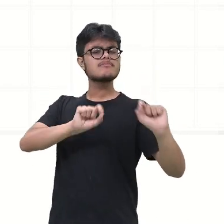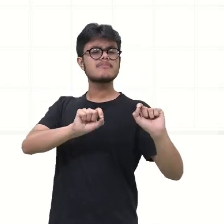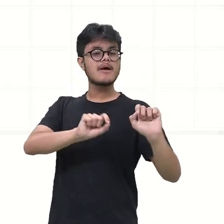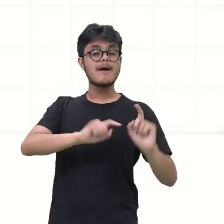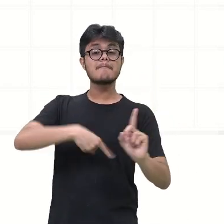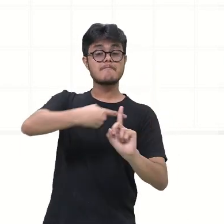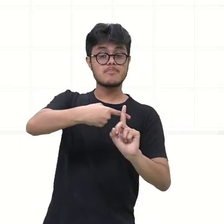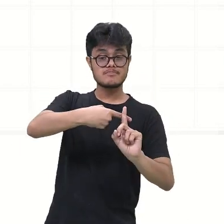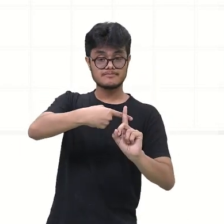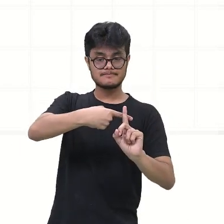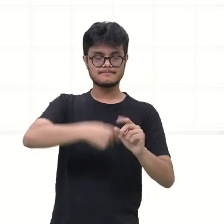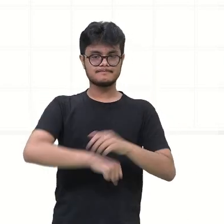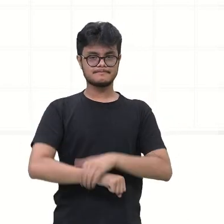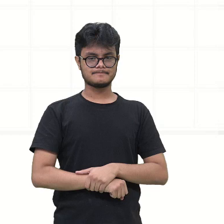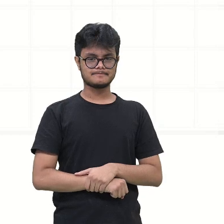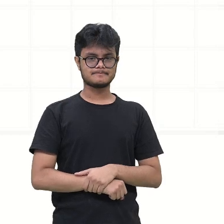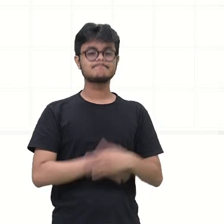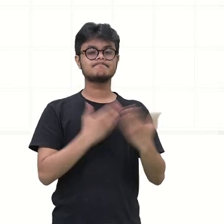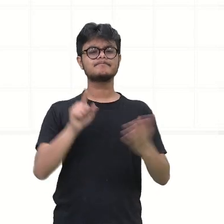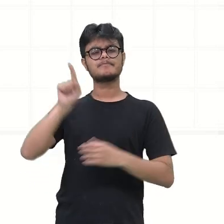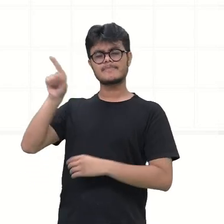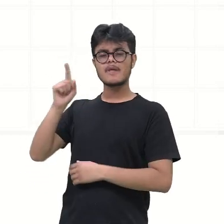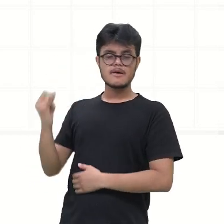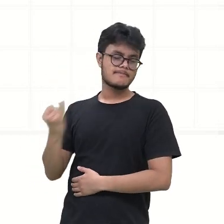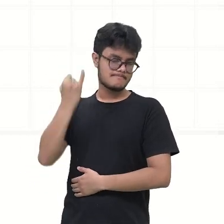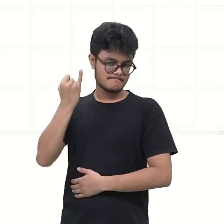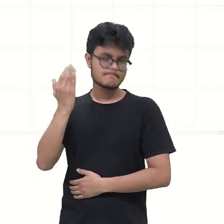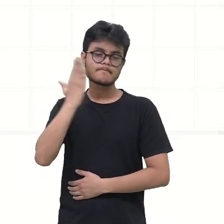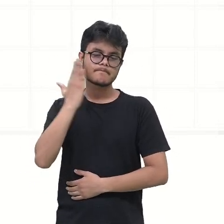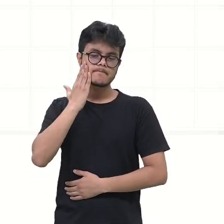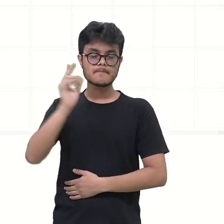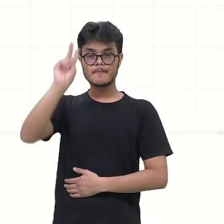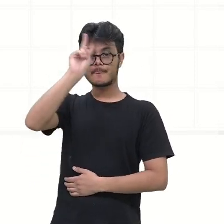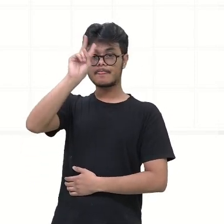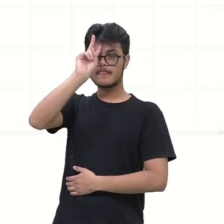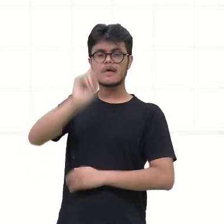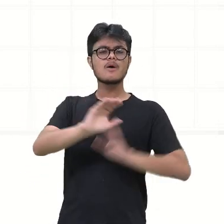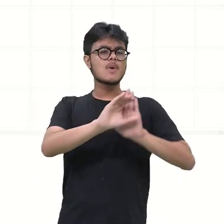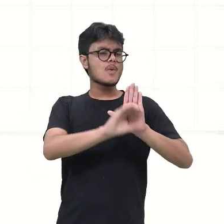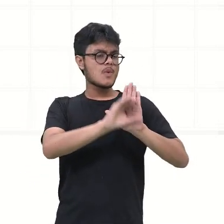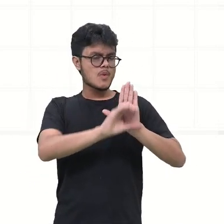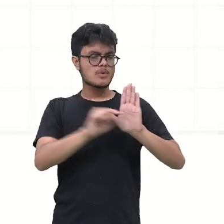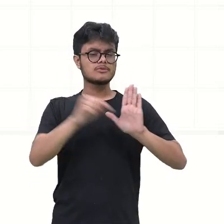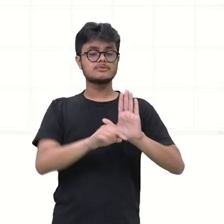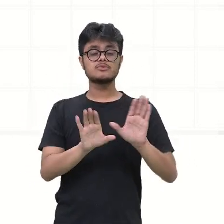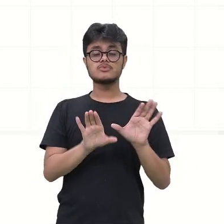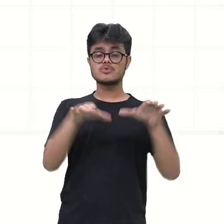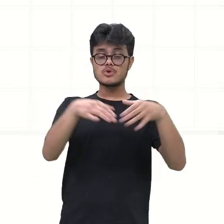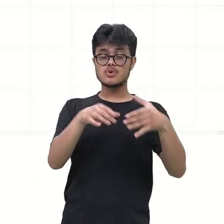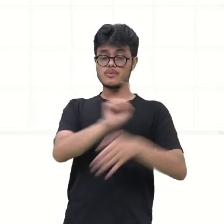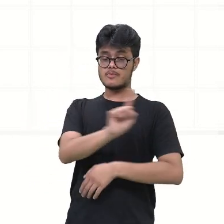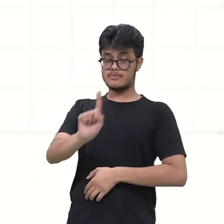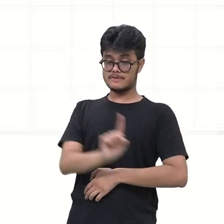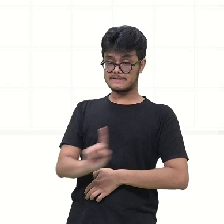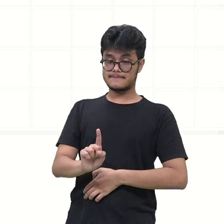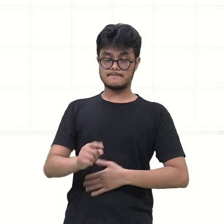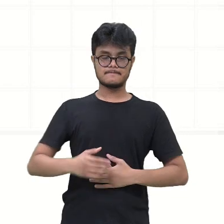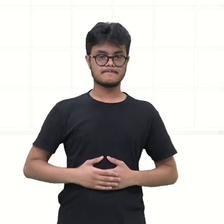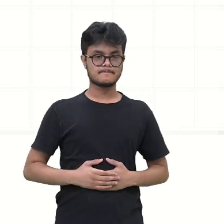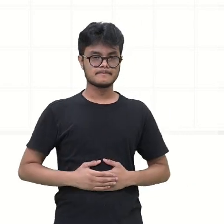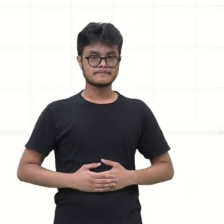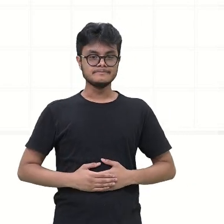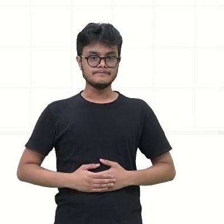Então, aqui é uma boa ideia para a gente recordar o conceito de números inteiros, tá bom, gente?